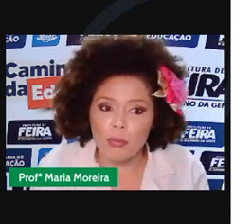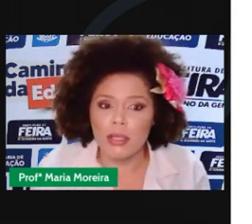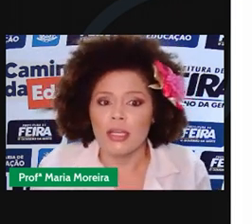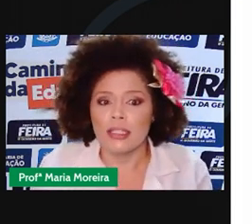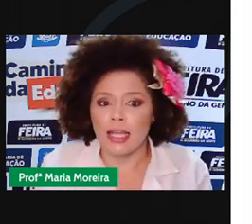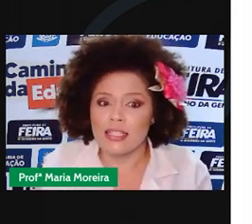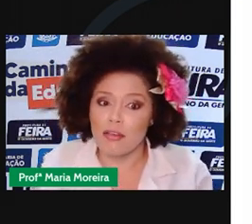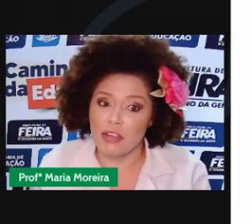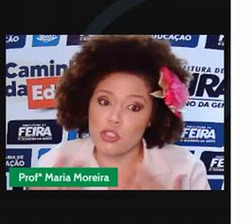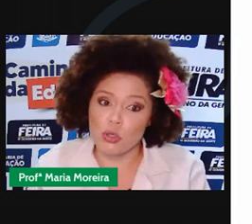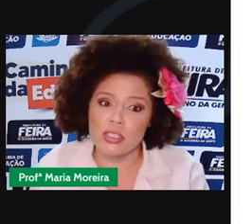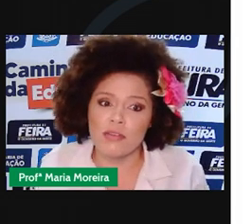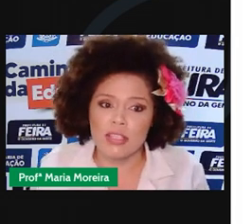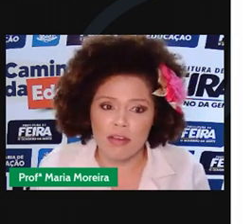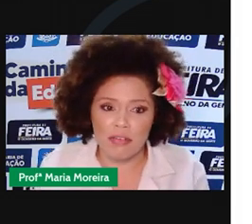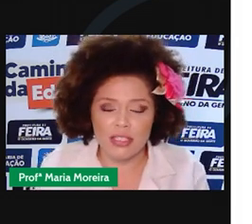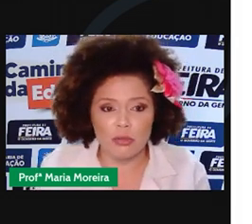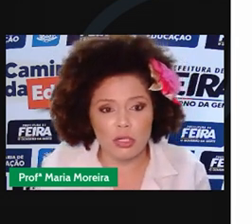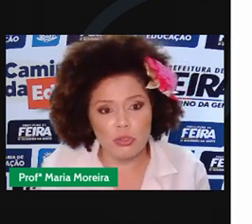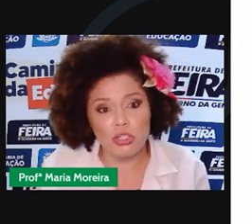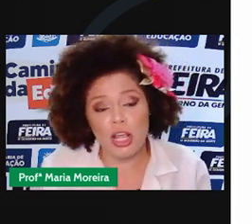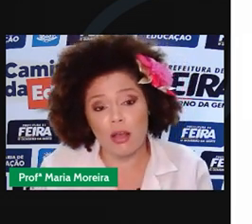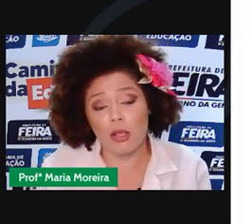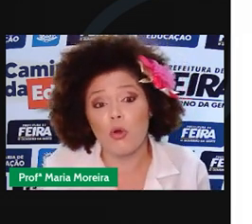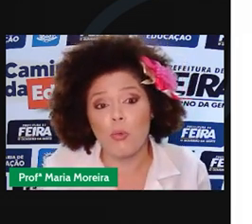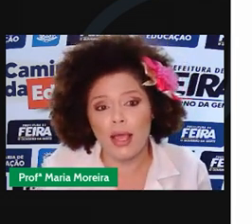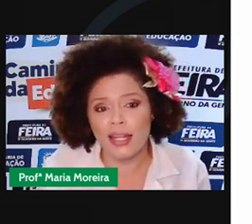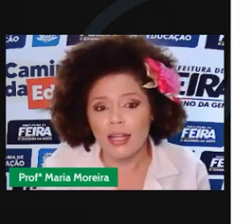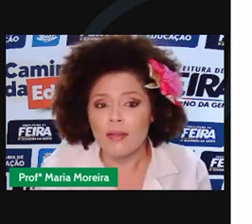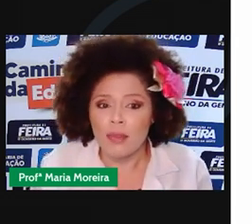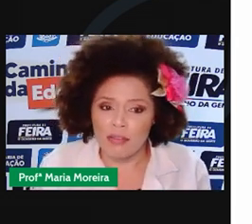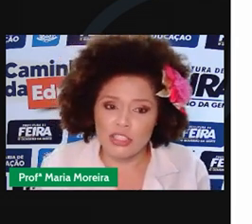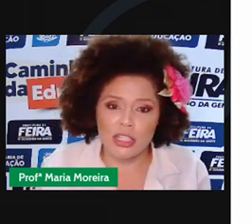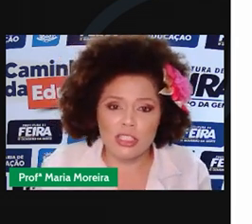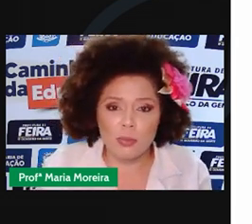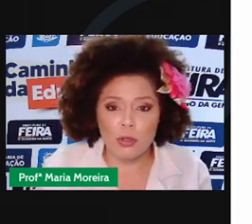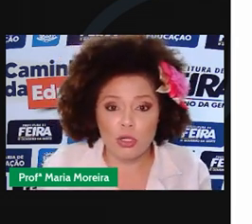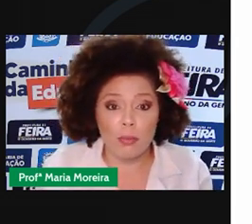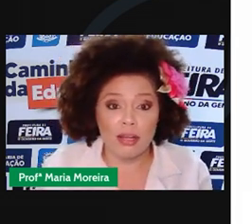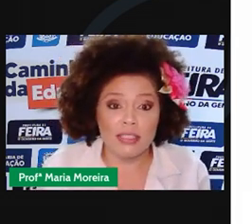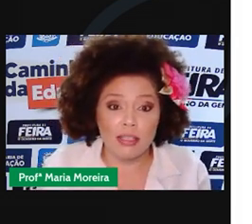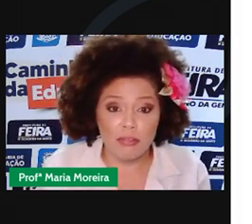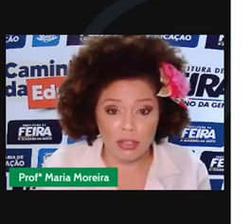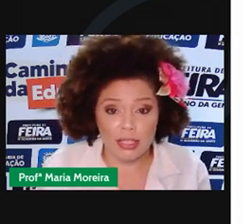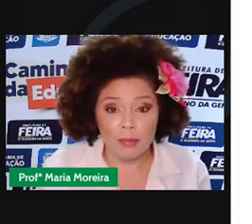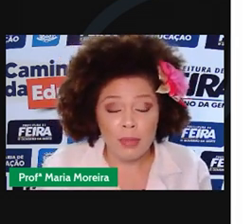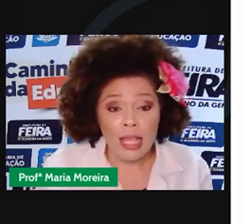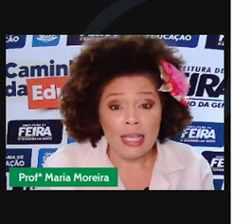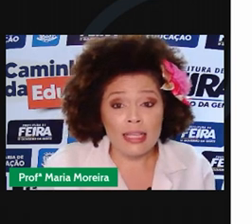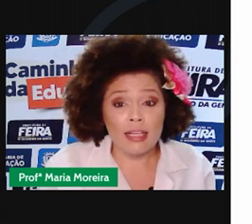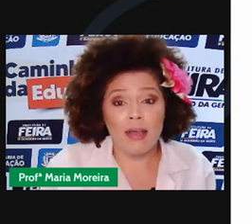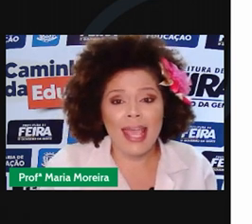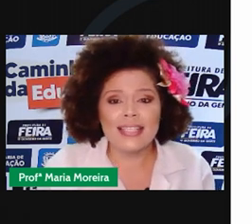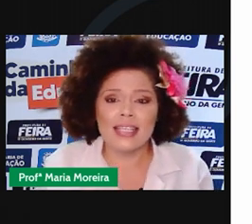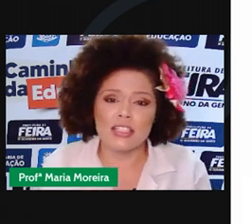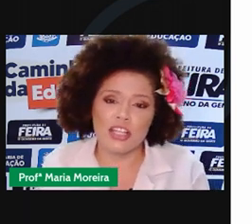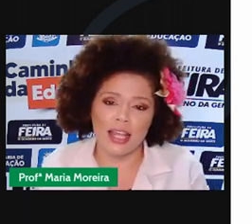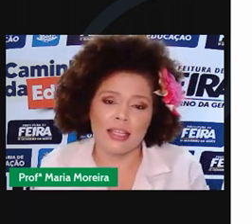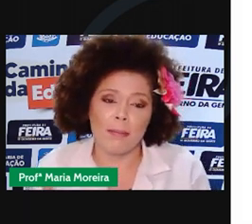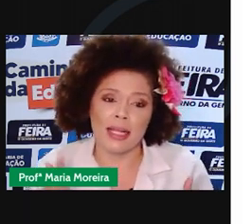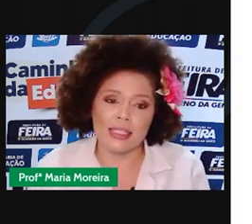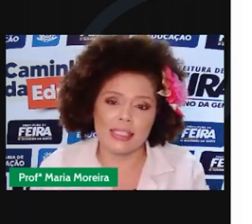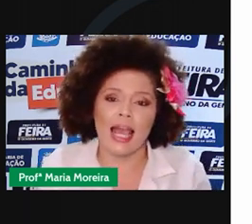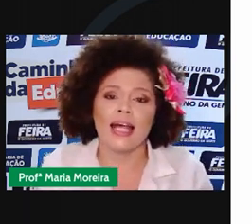que você come né as refeições que você vai fazer durante o dinheiro e como ela vai estar disposta como ela vai ser feita Então